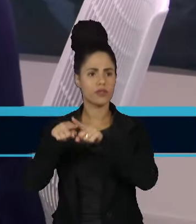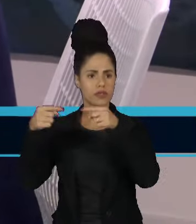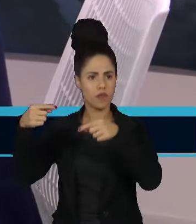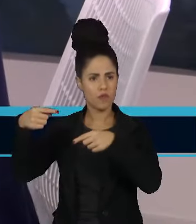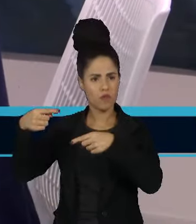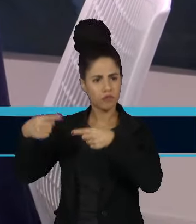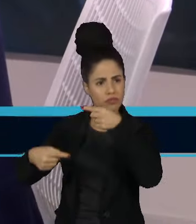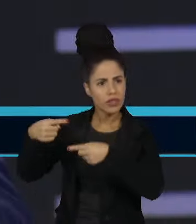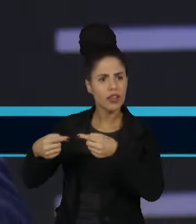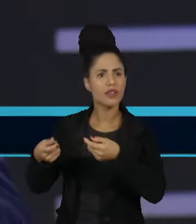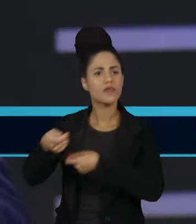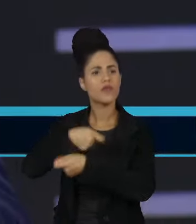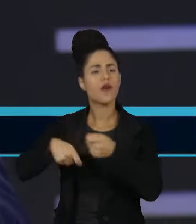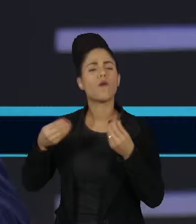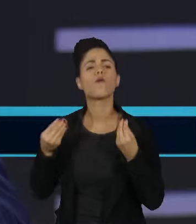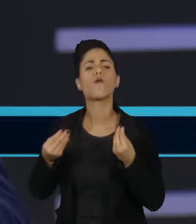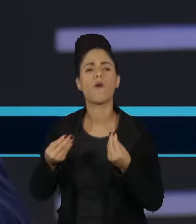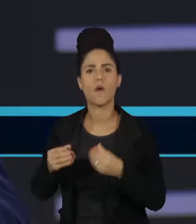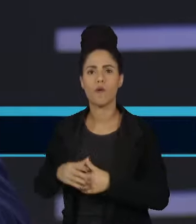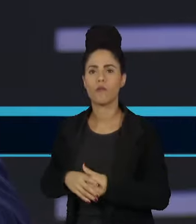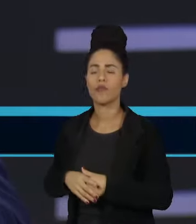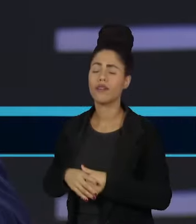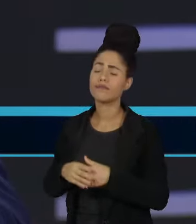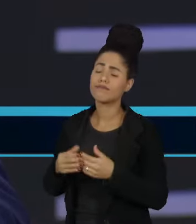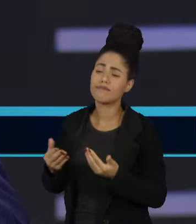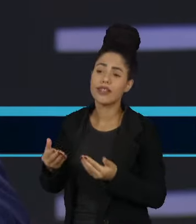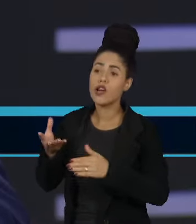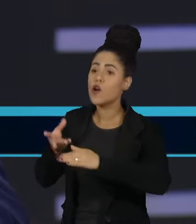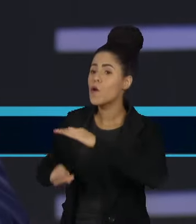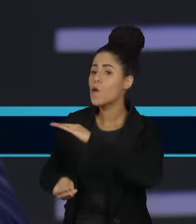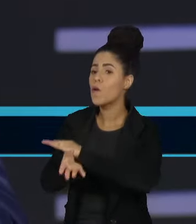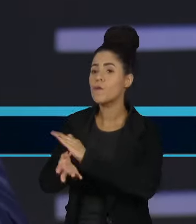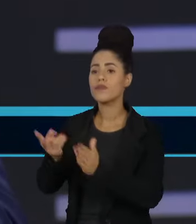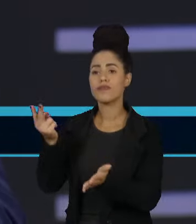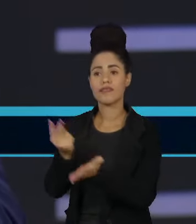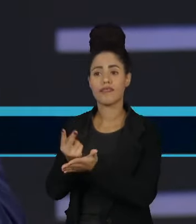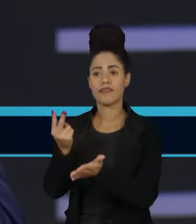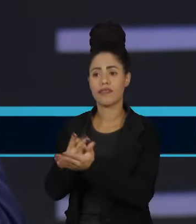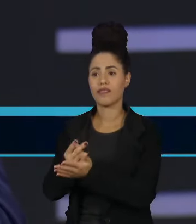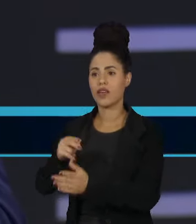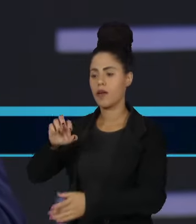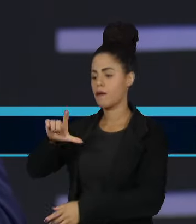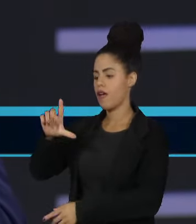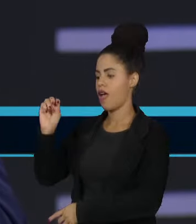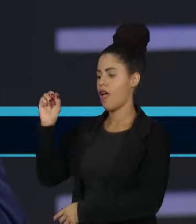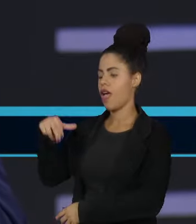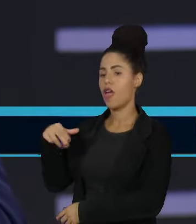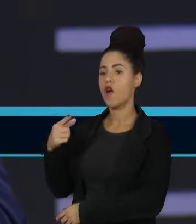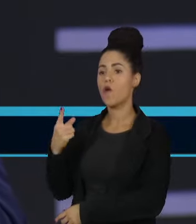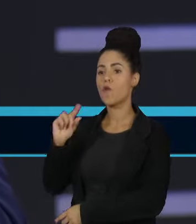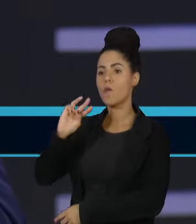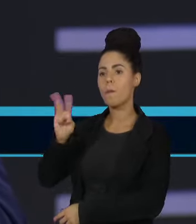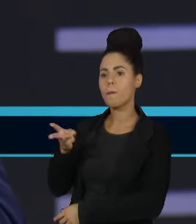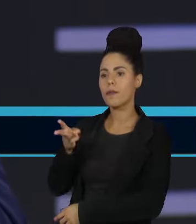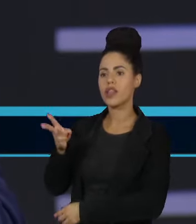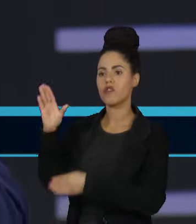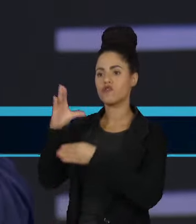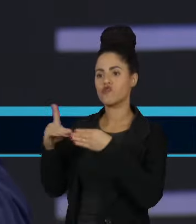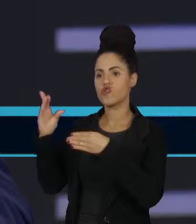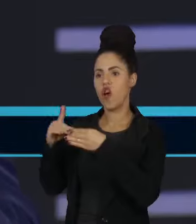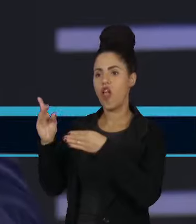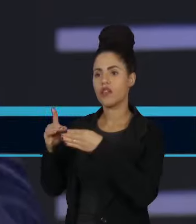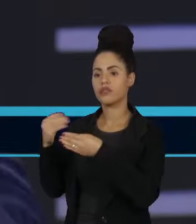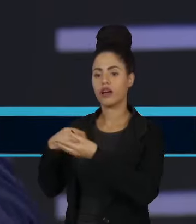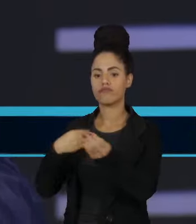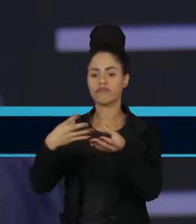possibilidade, de fato? Não, é possível. Claro, em corrupção sempre vai ter, né? Agora o Elon Musk estava dando $1 milhão por, a cada dia para